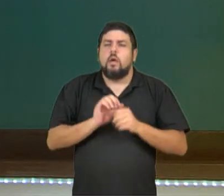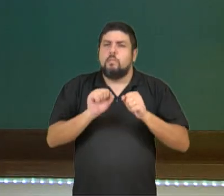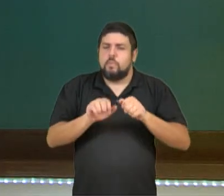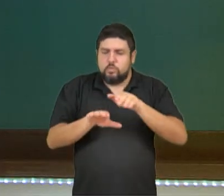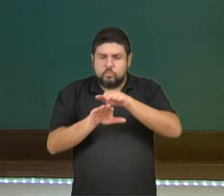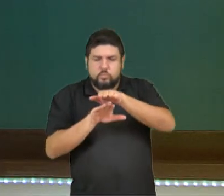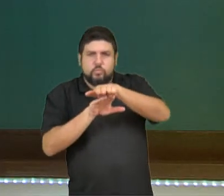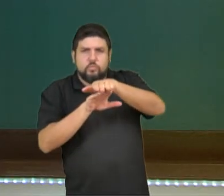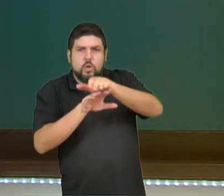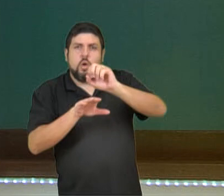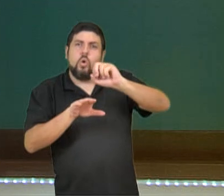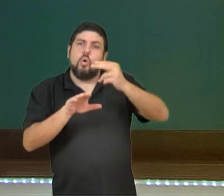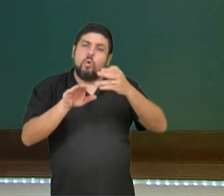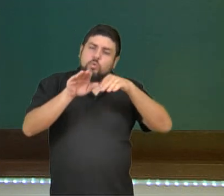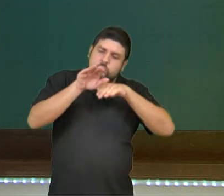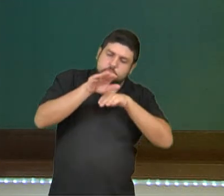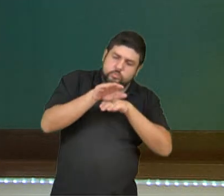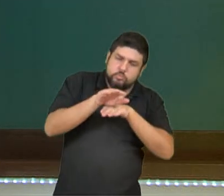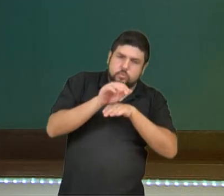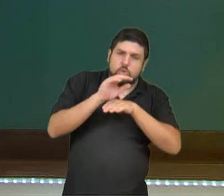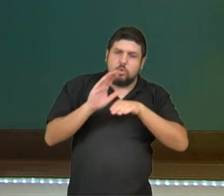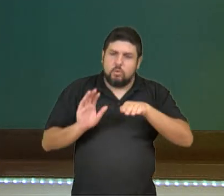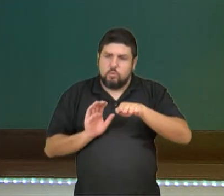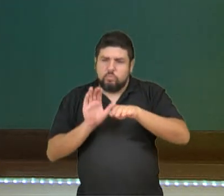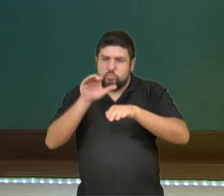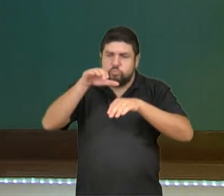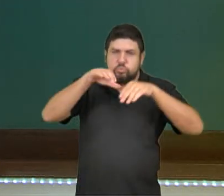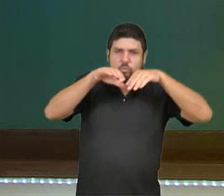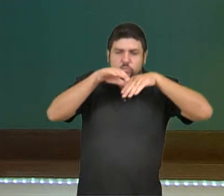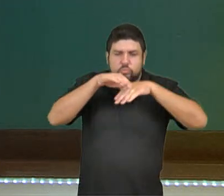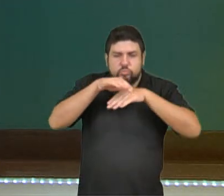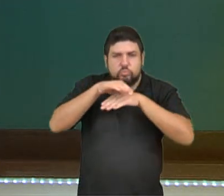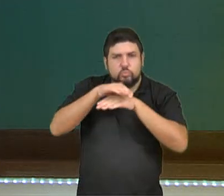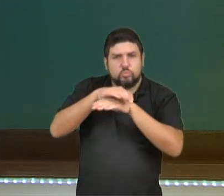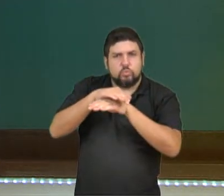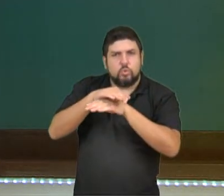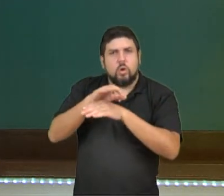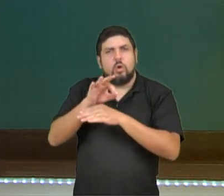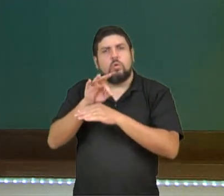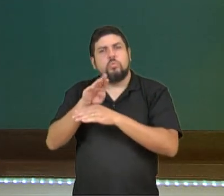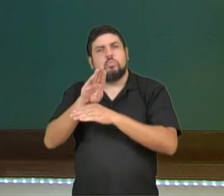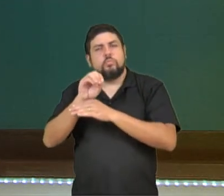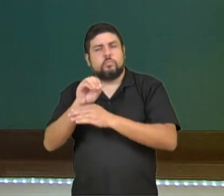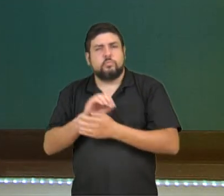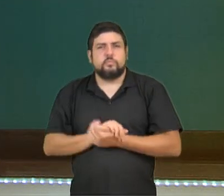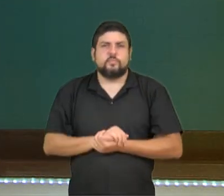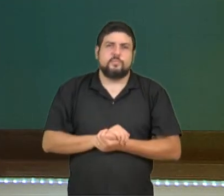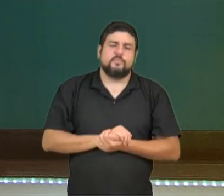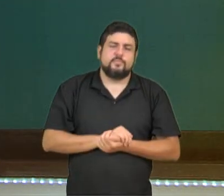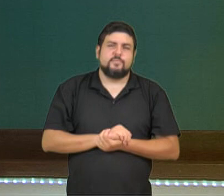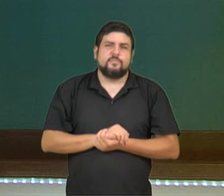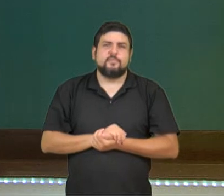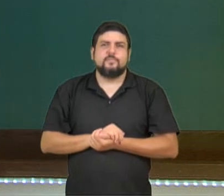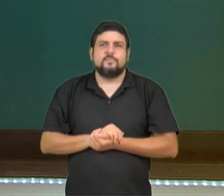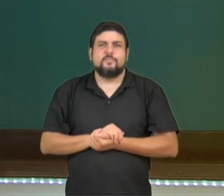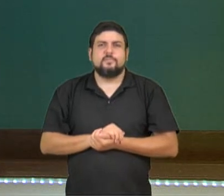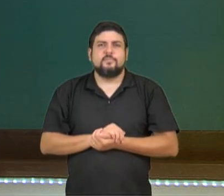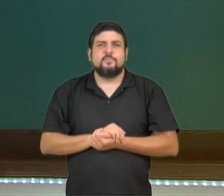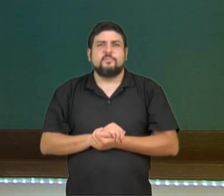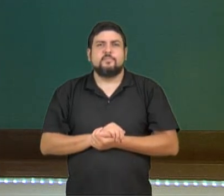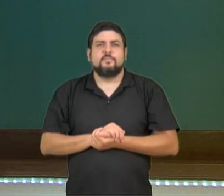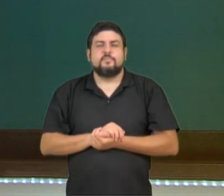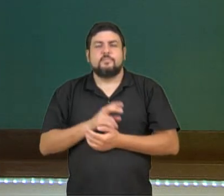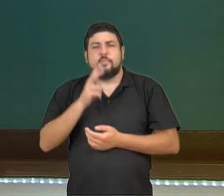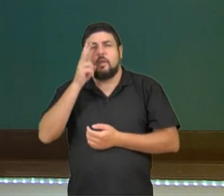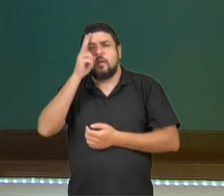por cima ou por baixo delas, o famoso tubo, passar por no meio lá da onda. Quais as hipóteses da